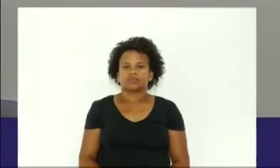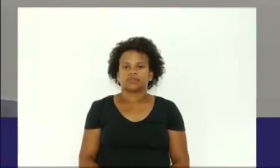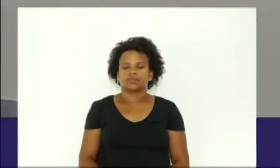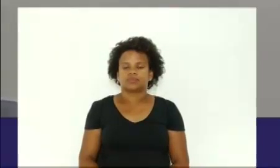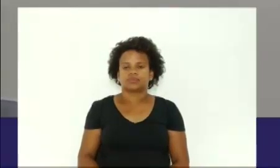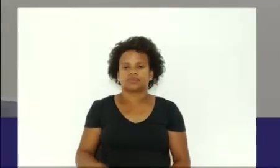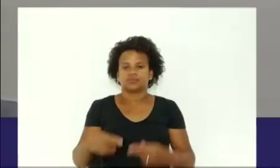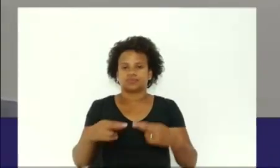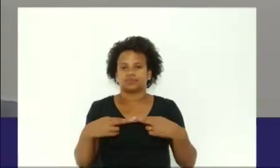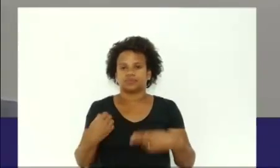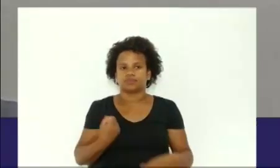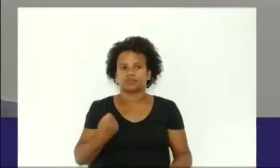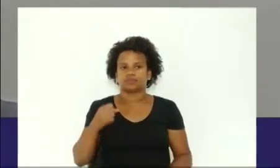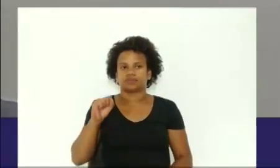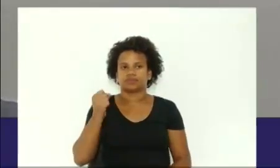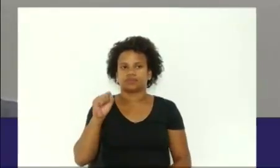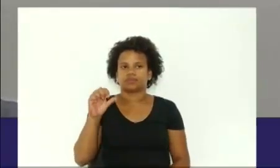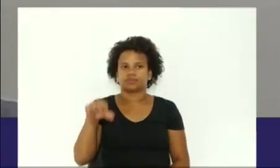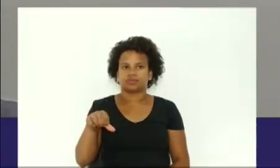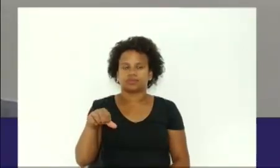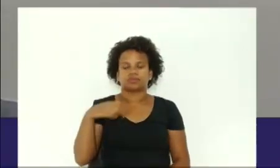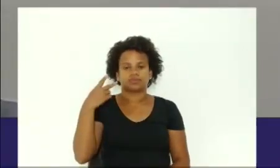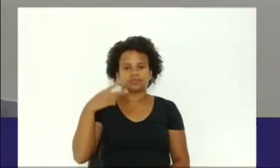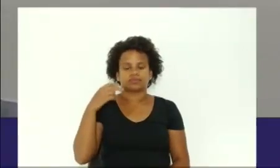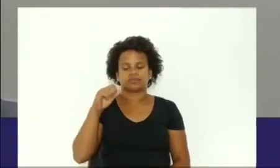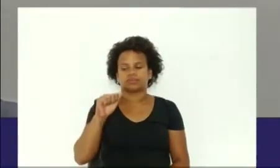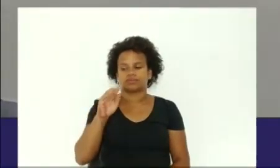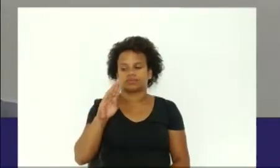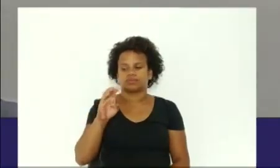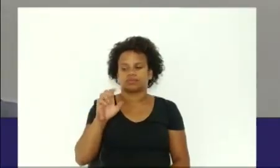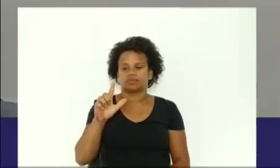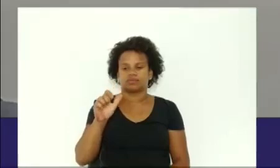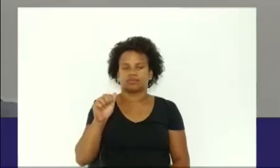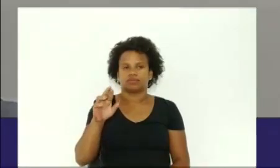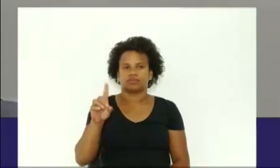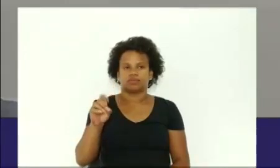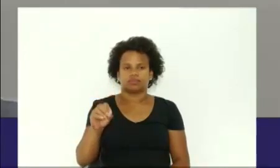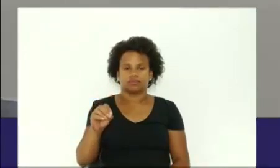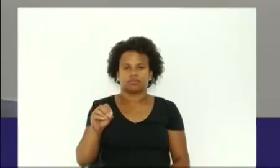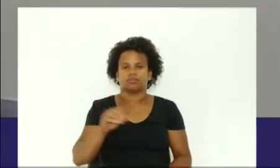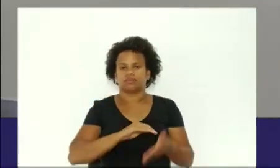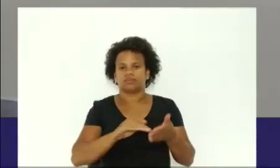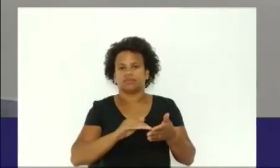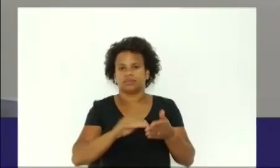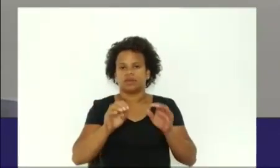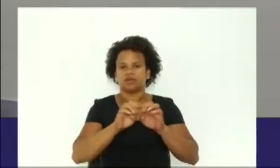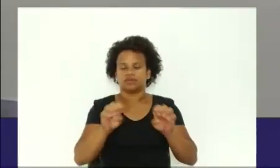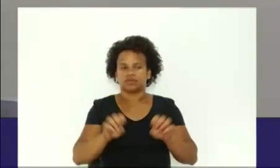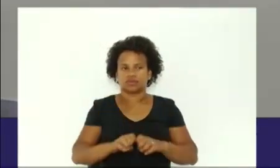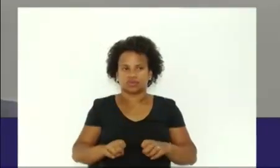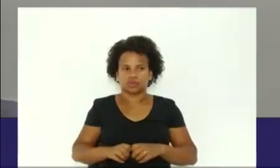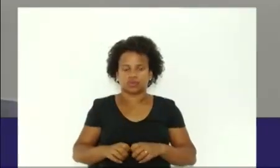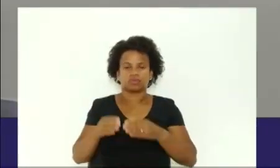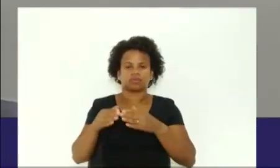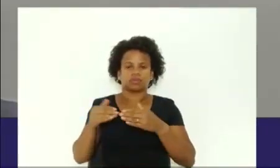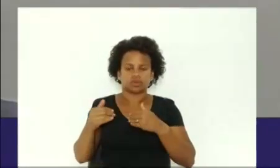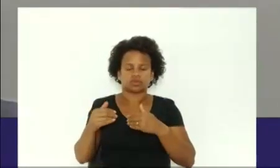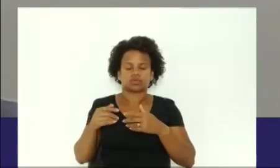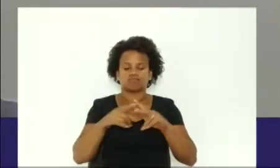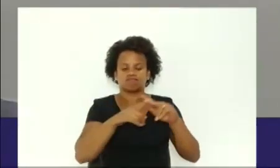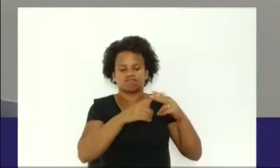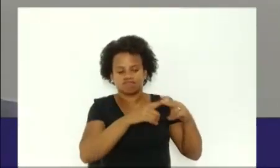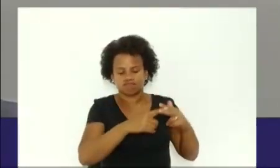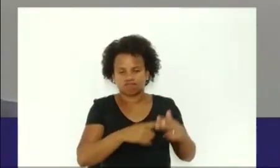Requerimento número 89, de autoria do vereador Abelardo, ao secretário de Infraestrutura. Solicita-se realizar manutenção nas